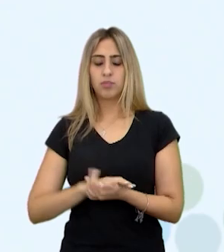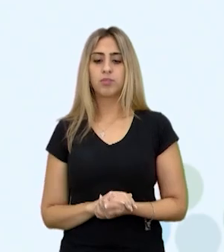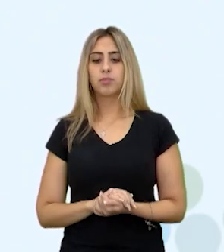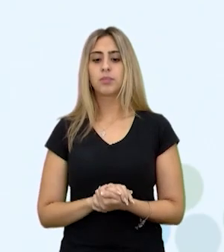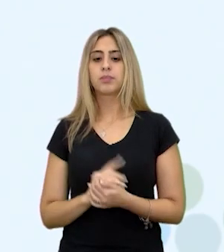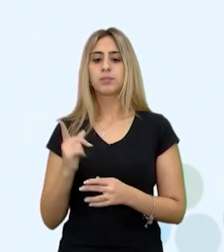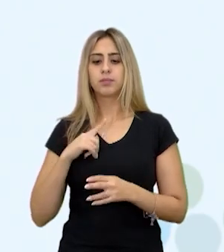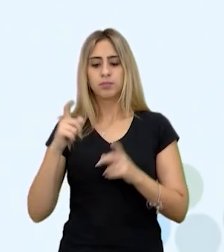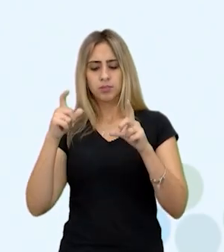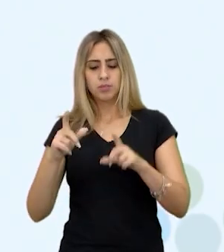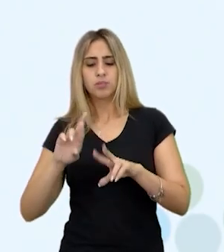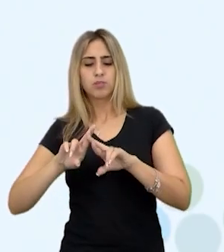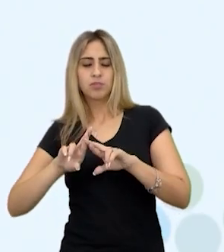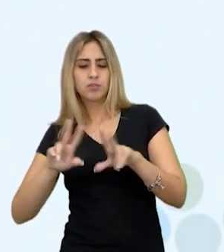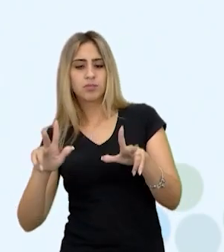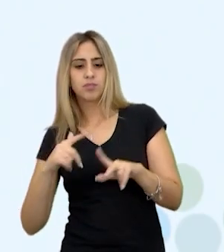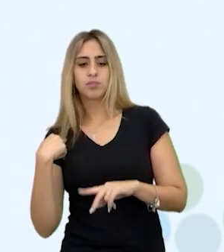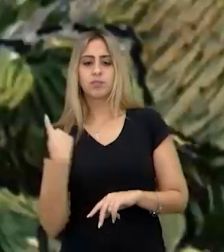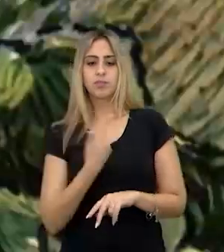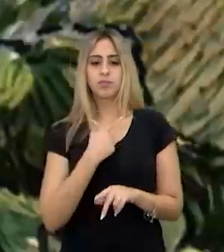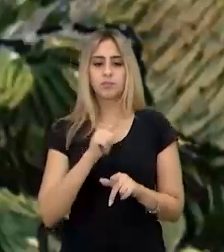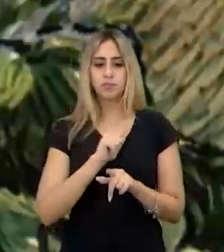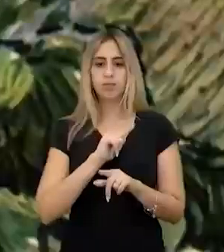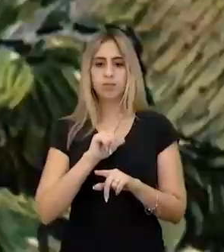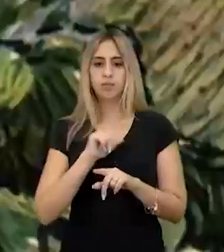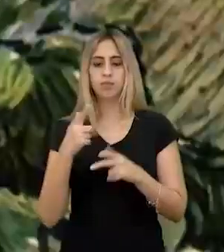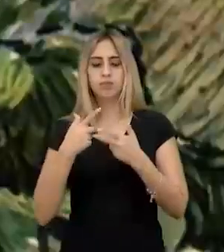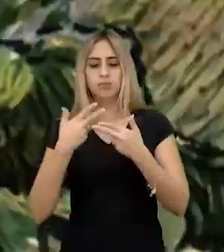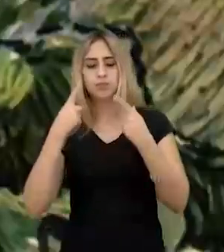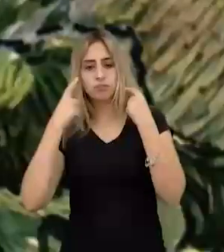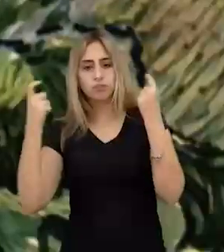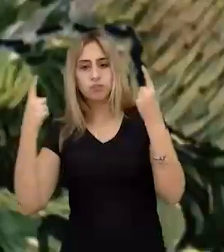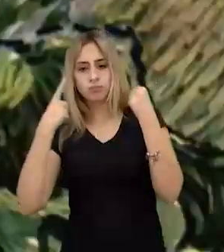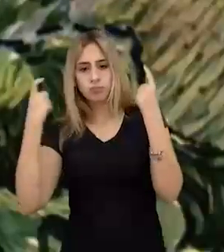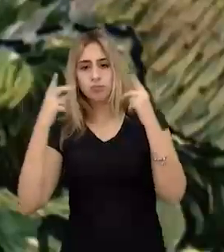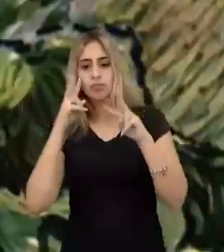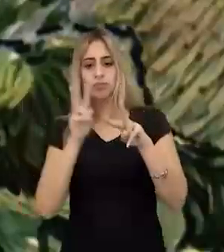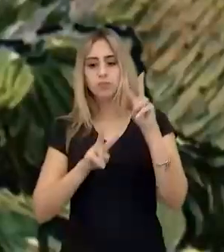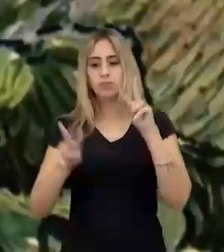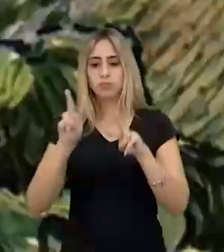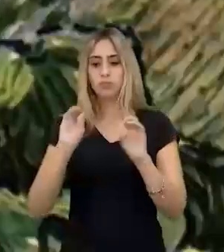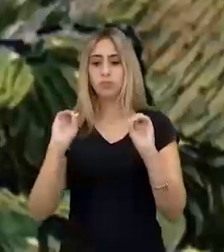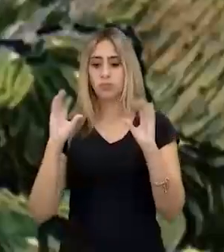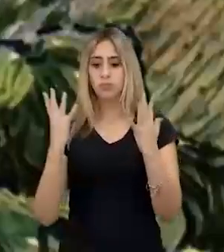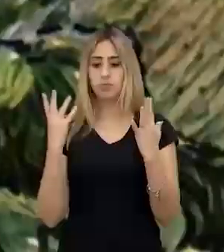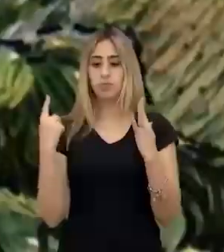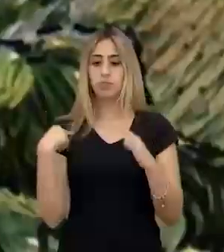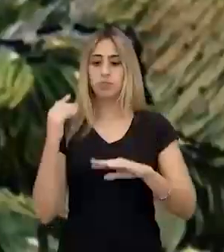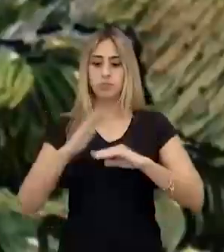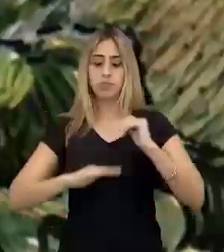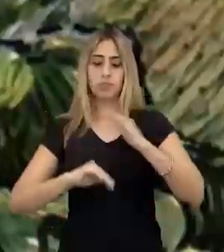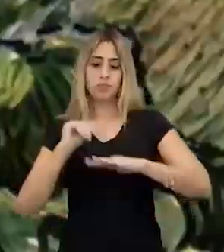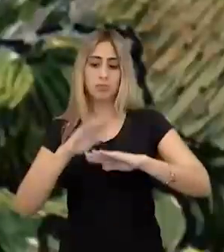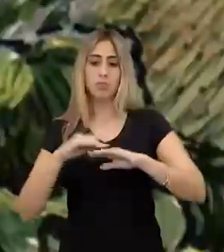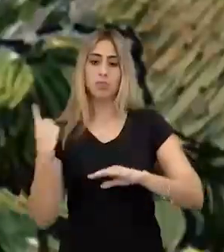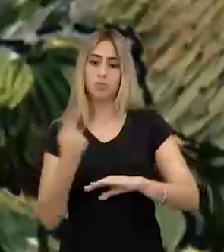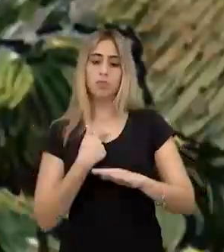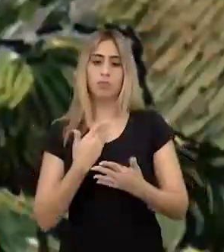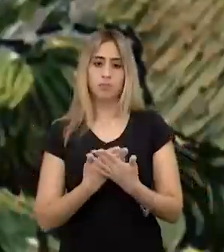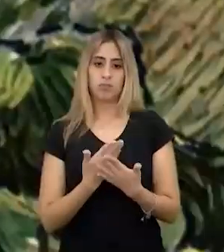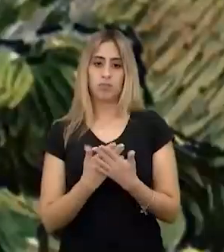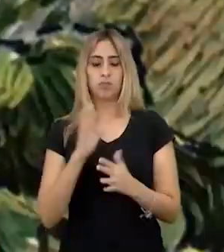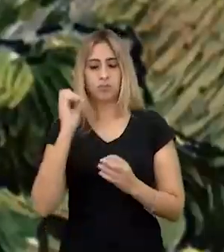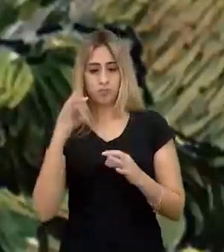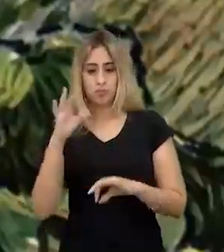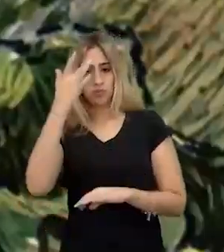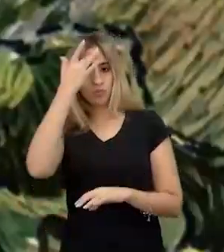ambiente diferenciado, nós temos aí os elementos sonoros e os elementos visuais acontecendo na prática aqui na nossa aula, tá certo,